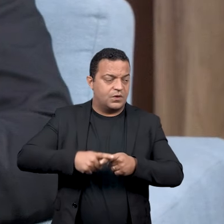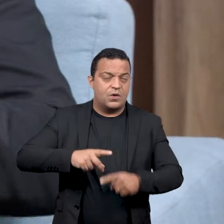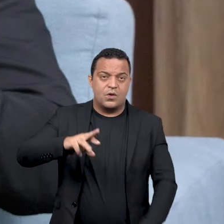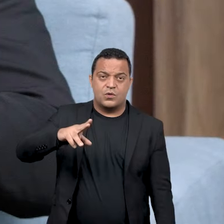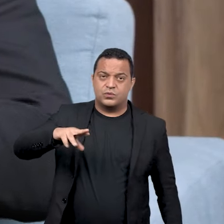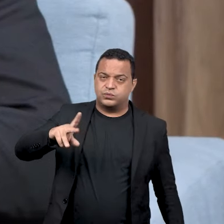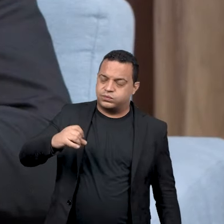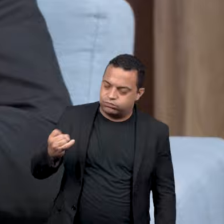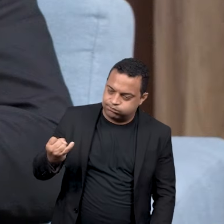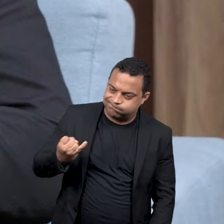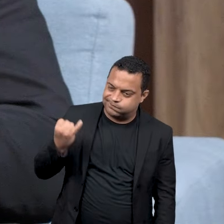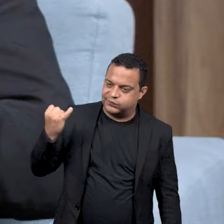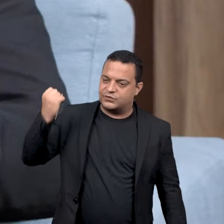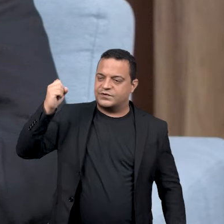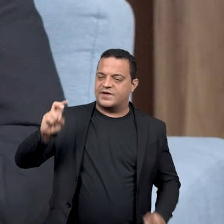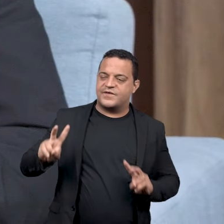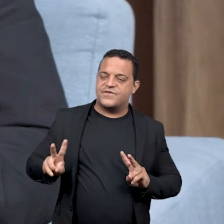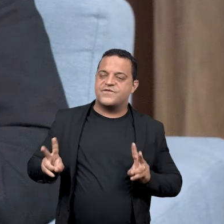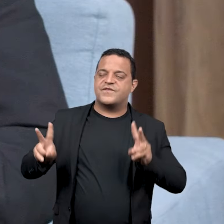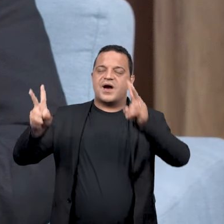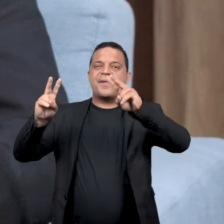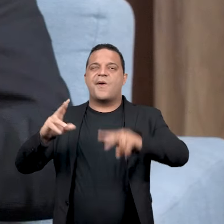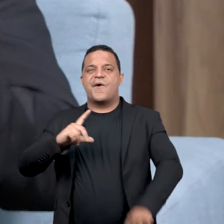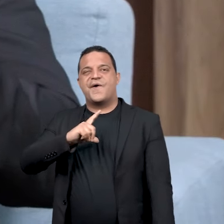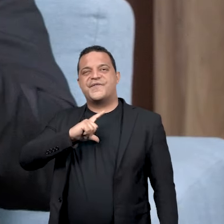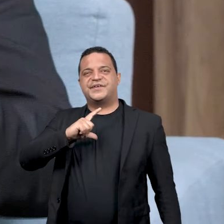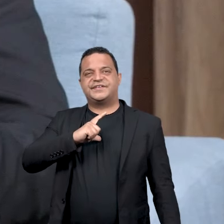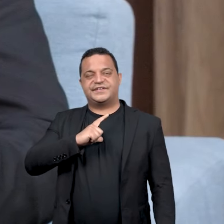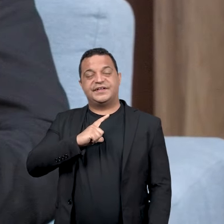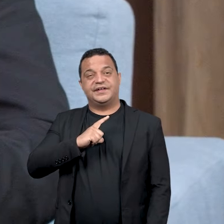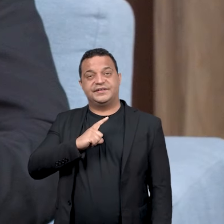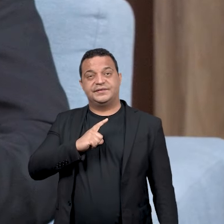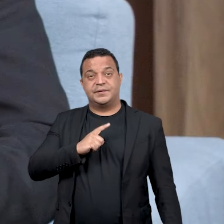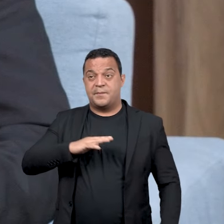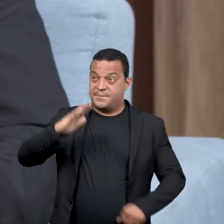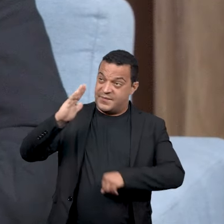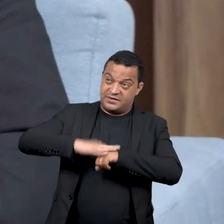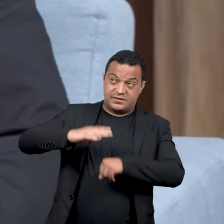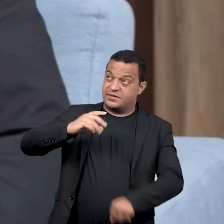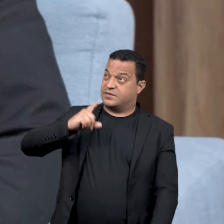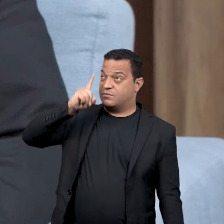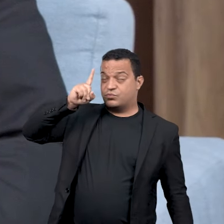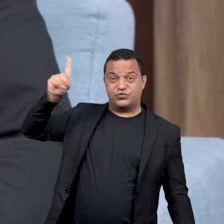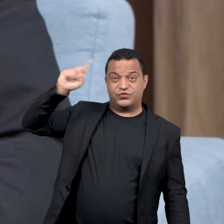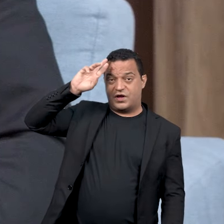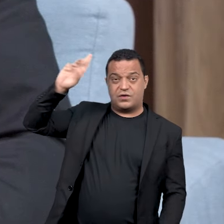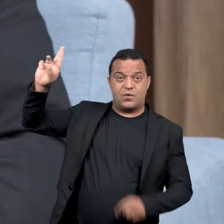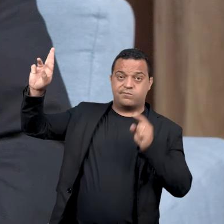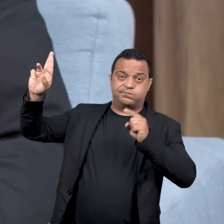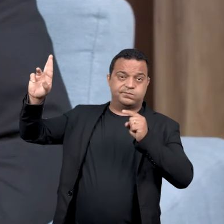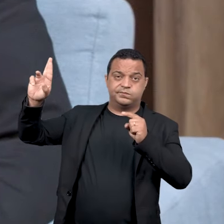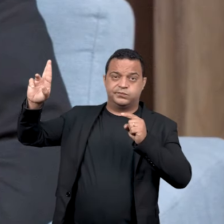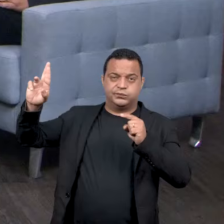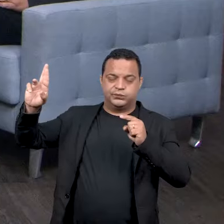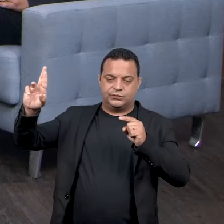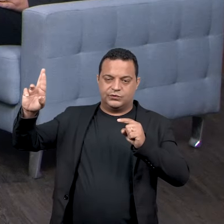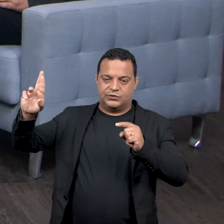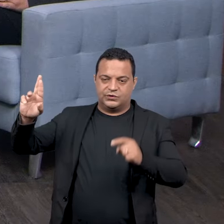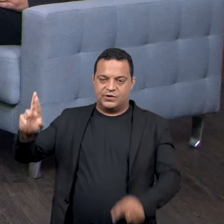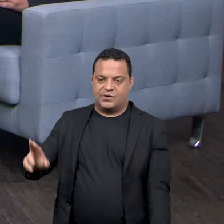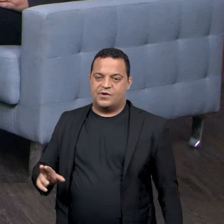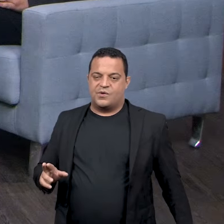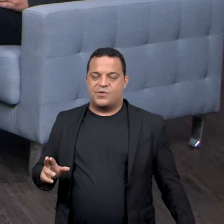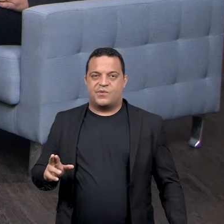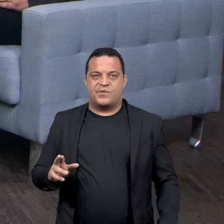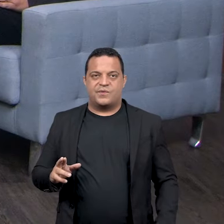são para nós preciosos e para o Senhor mais ainda, certamente. Pastor Abel, e